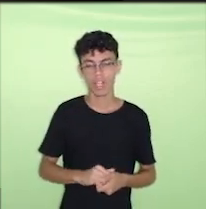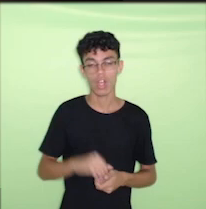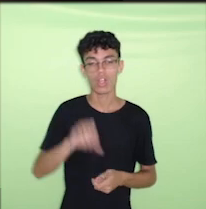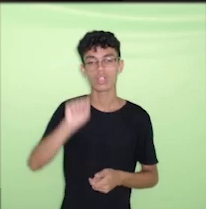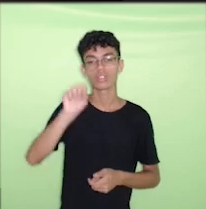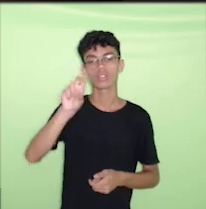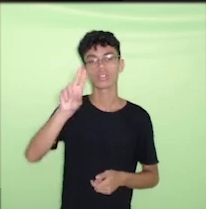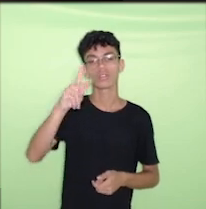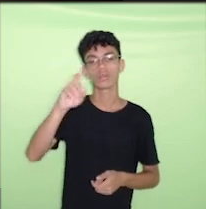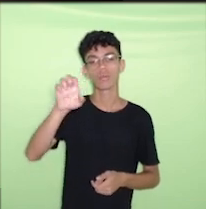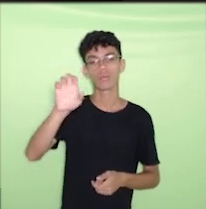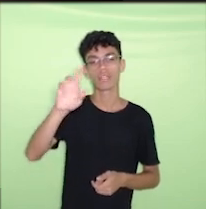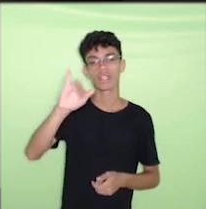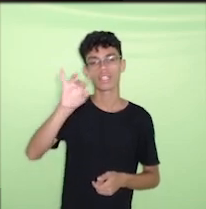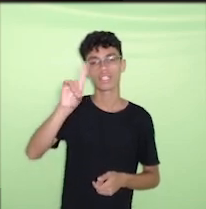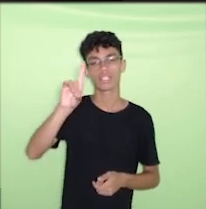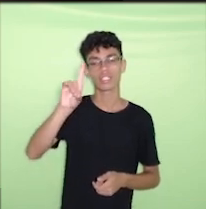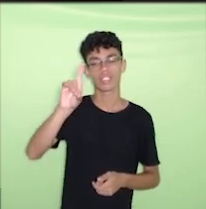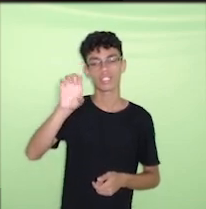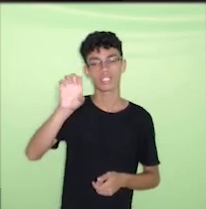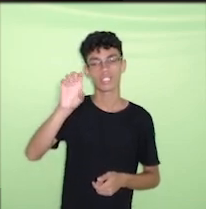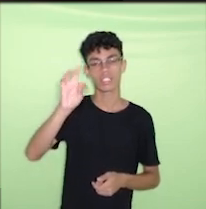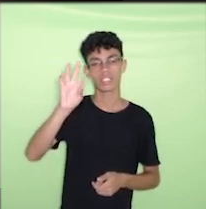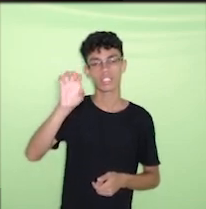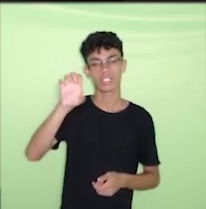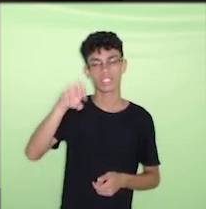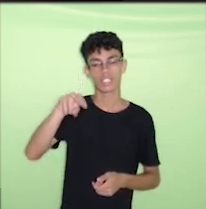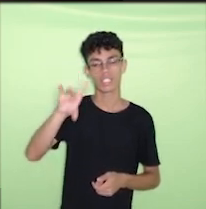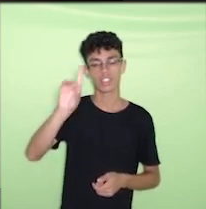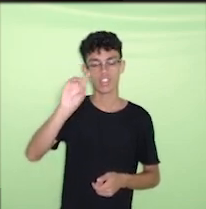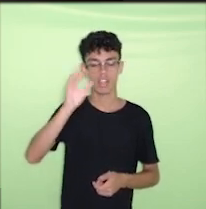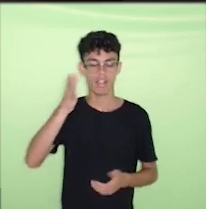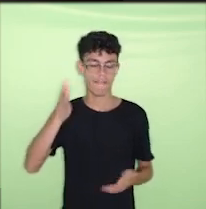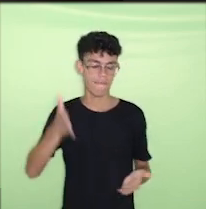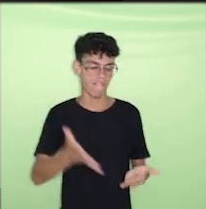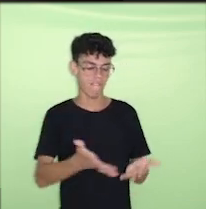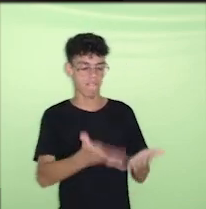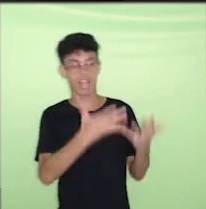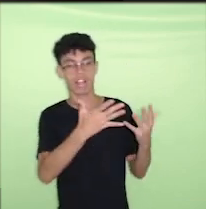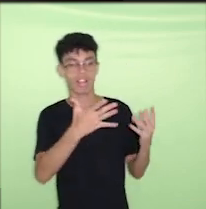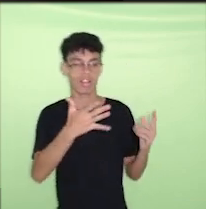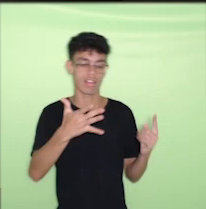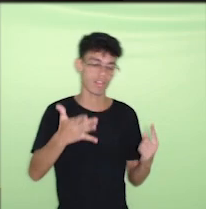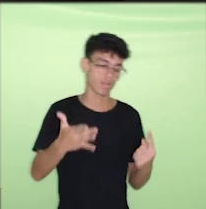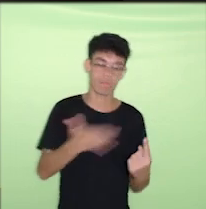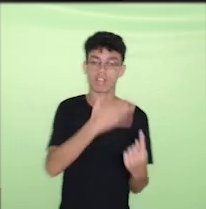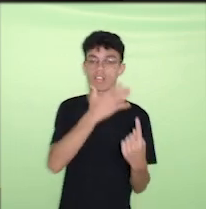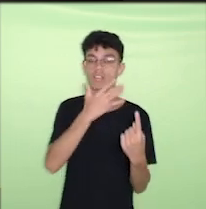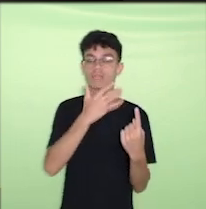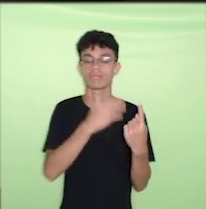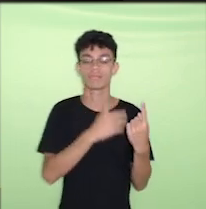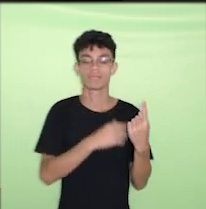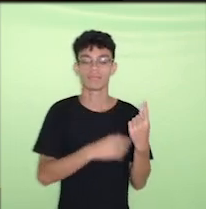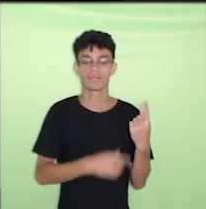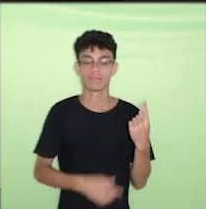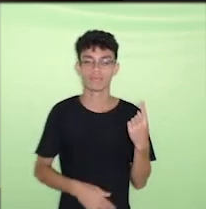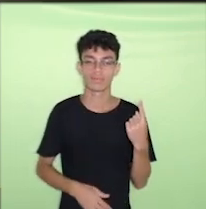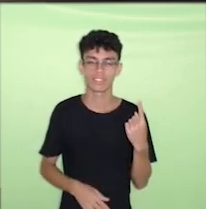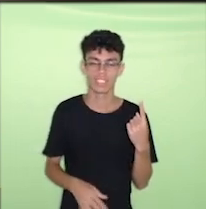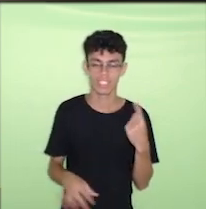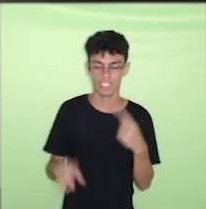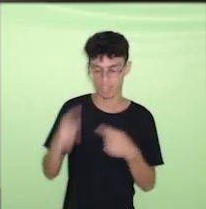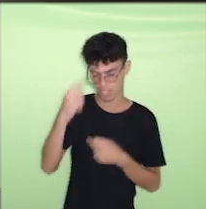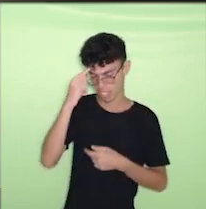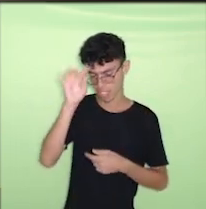Superintendente levanta-se e empurra a América até o quadro negro. De Deus, uma ideia